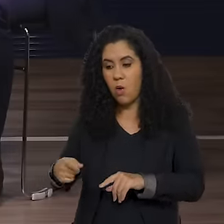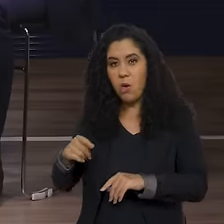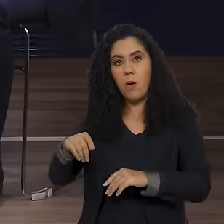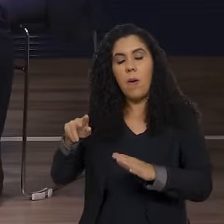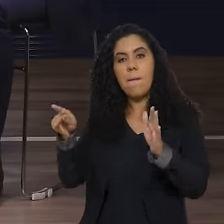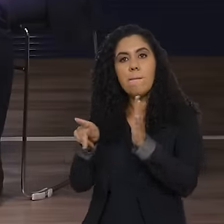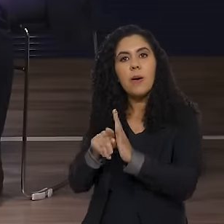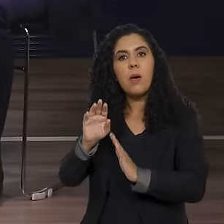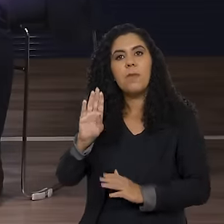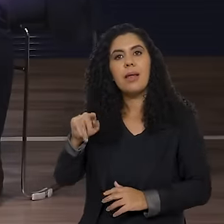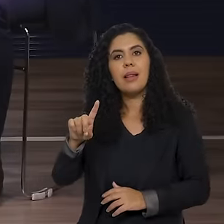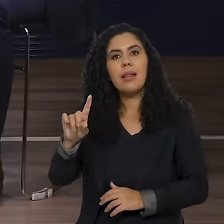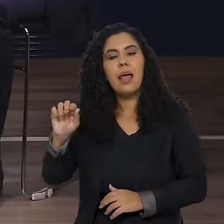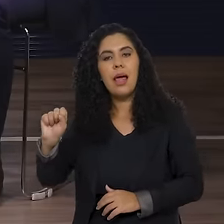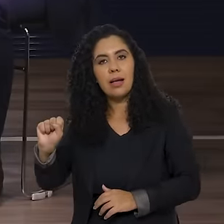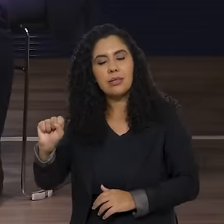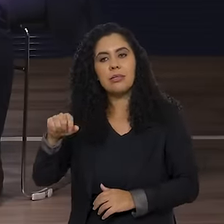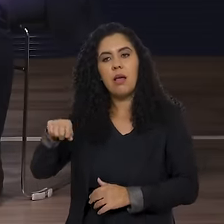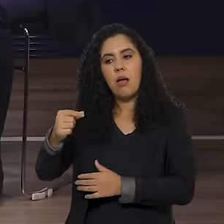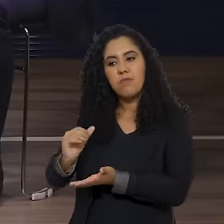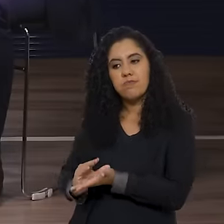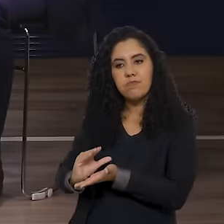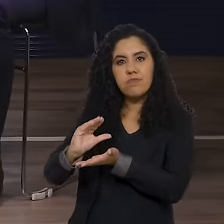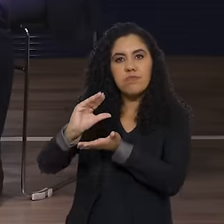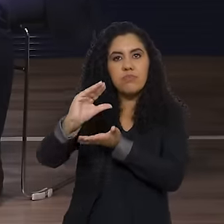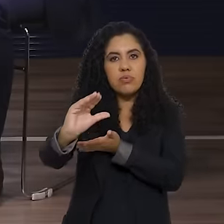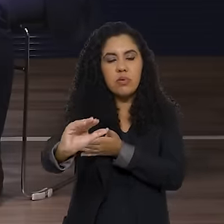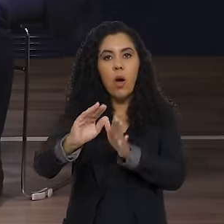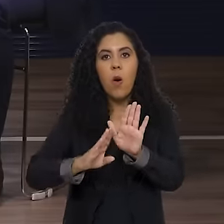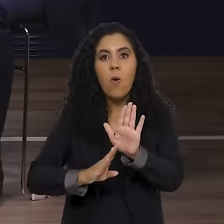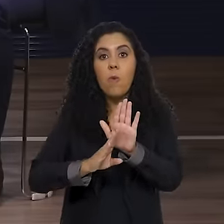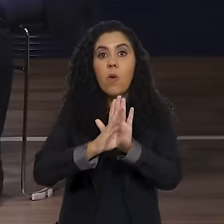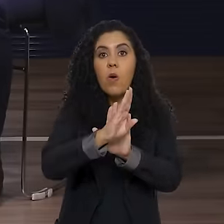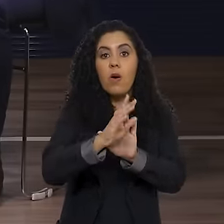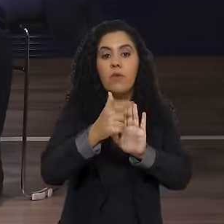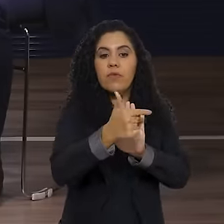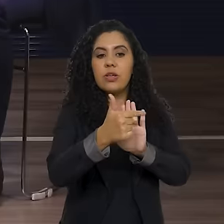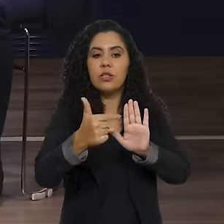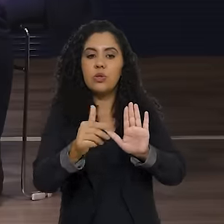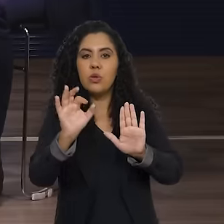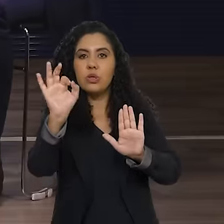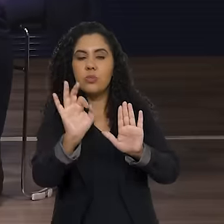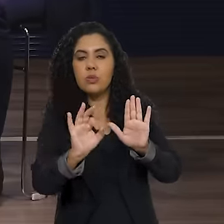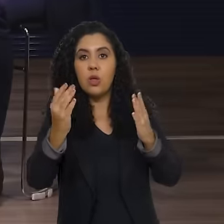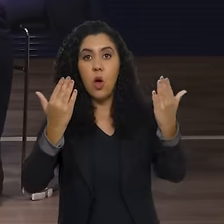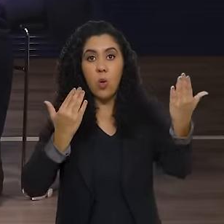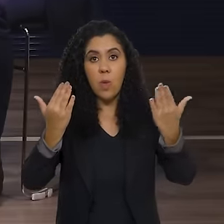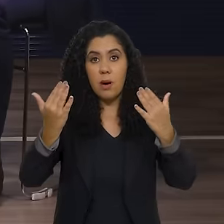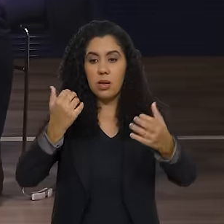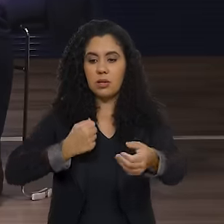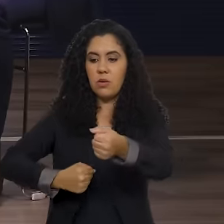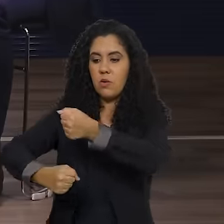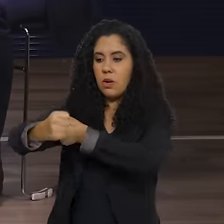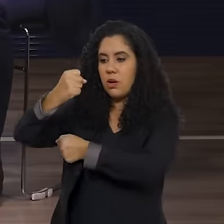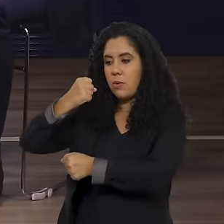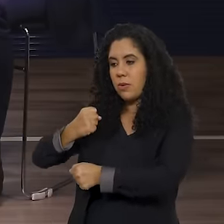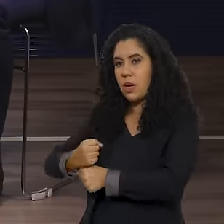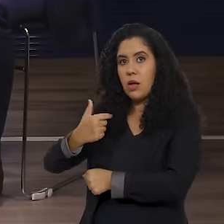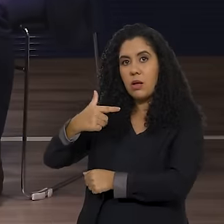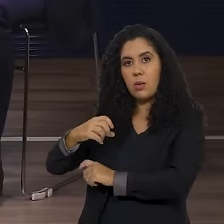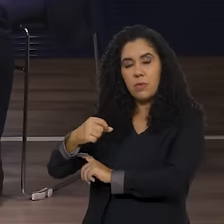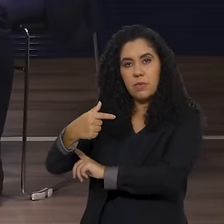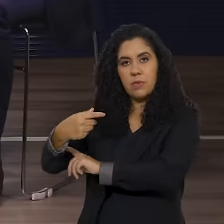do BNDES no primeiro trimestre desse ano cresceu 22% com relação ao ano